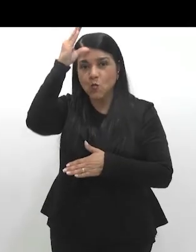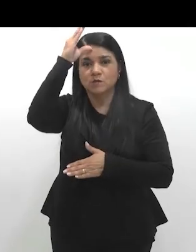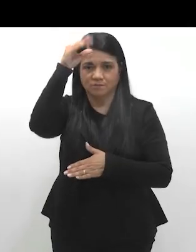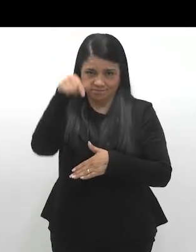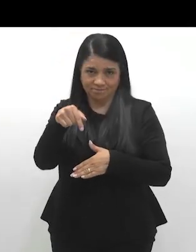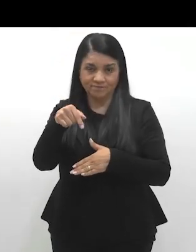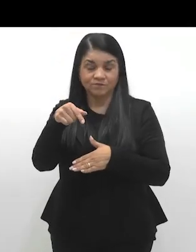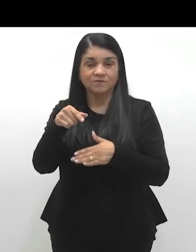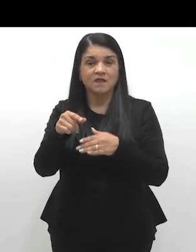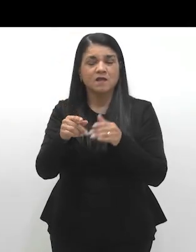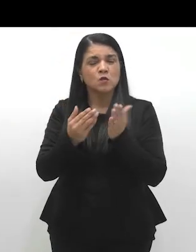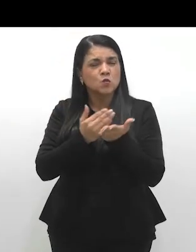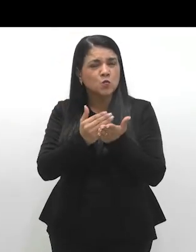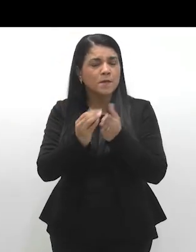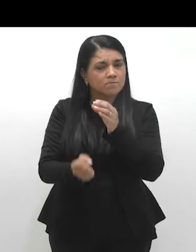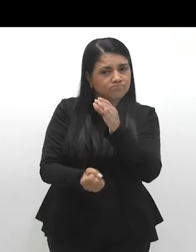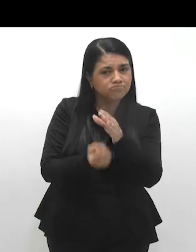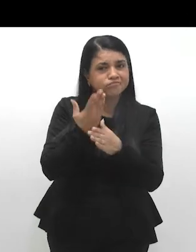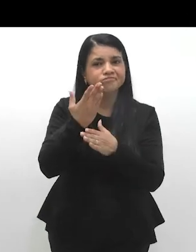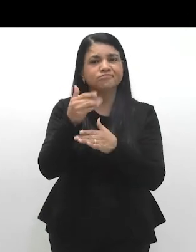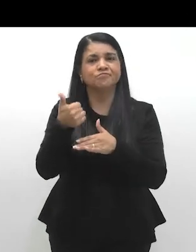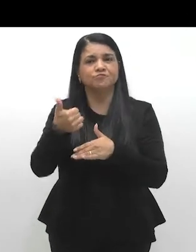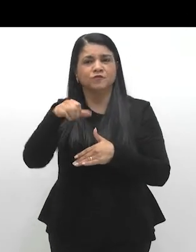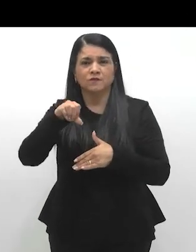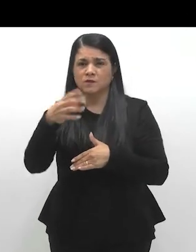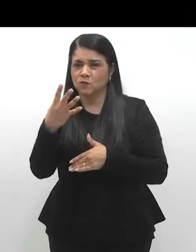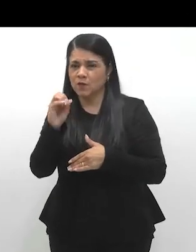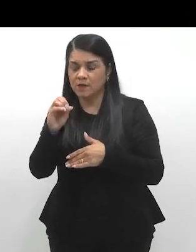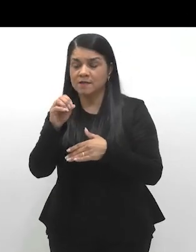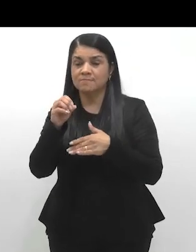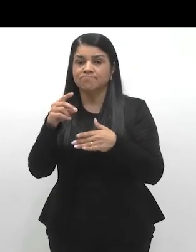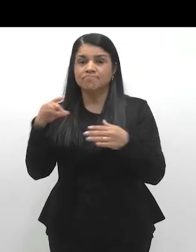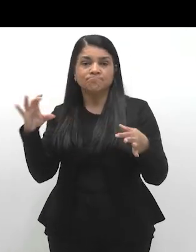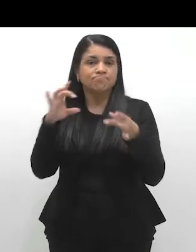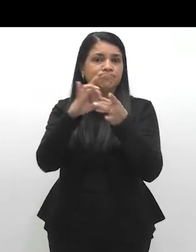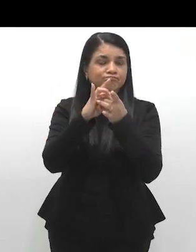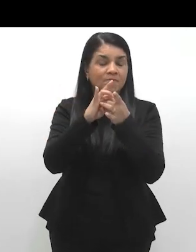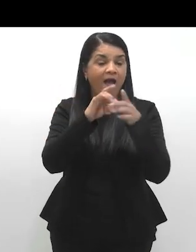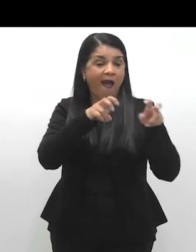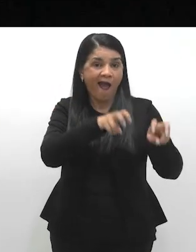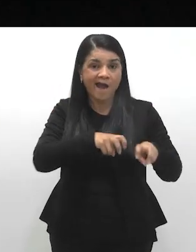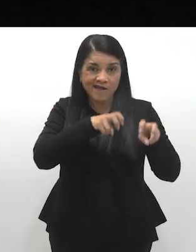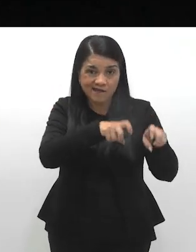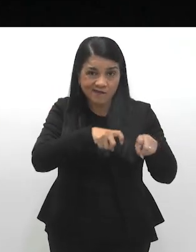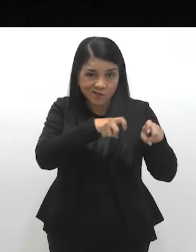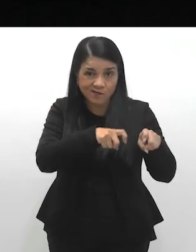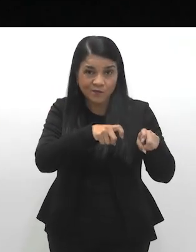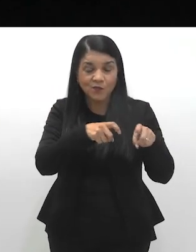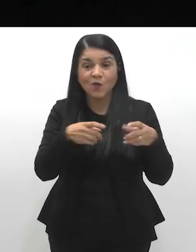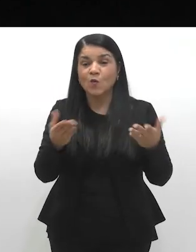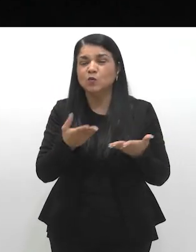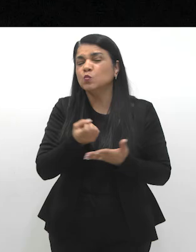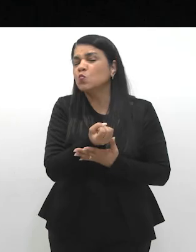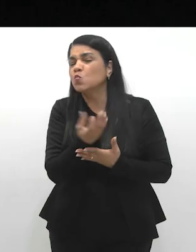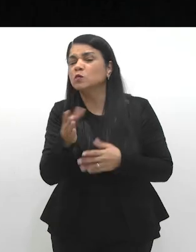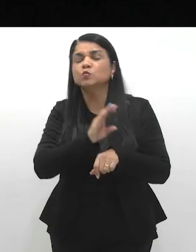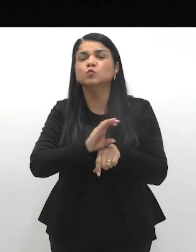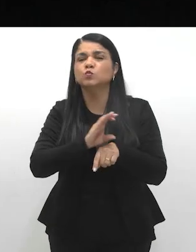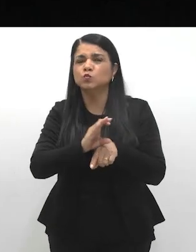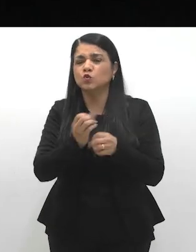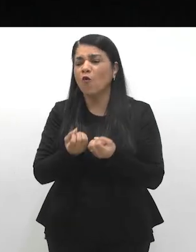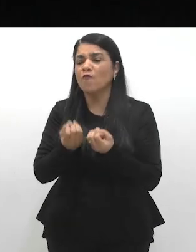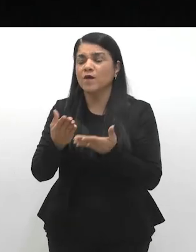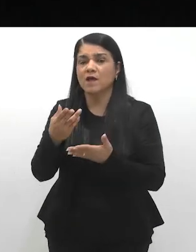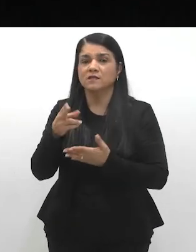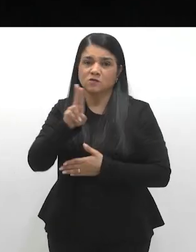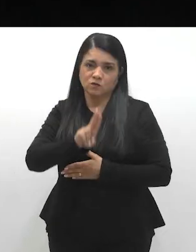princípio, ela foi fundada para estar ligada às questões agrícolas, né? Exatamente. Hoje em dia, quantos cursos já